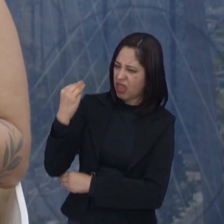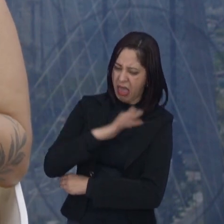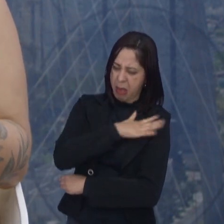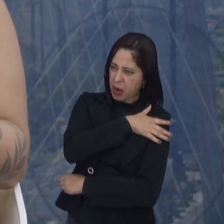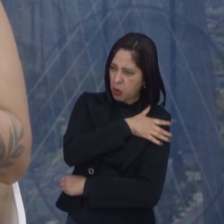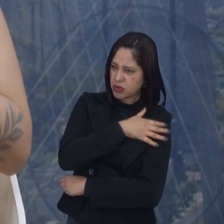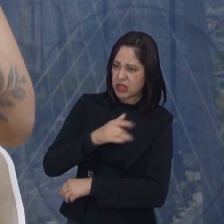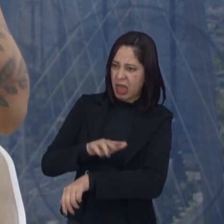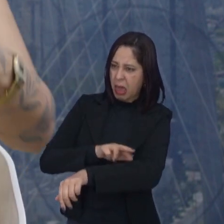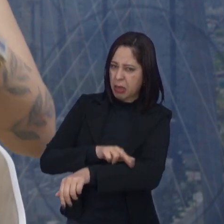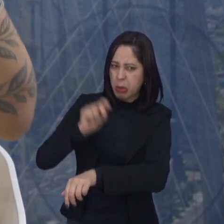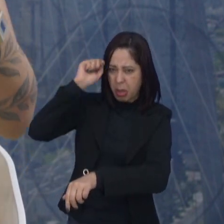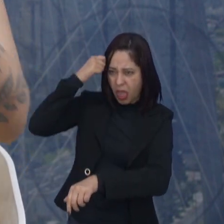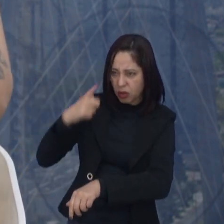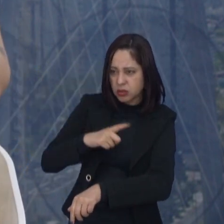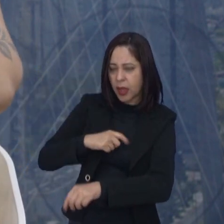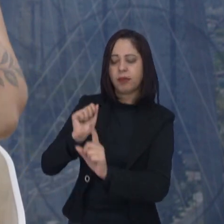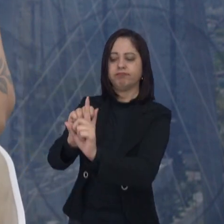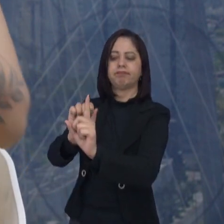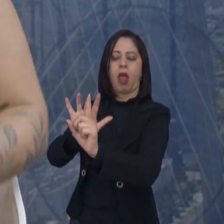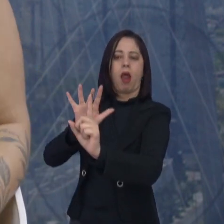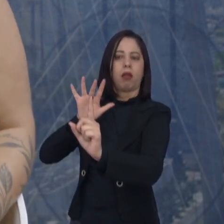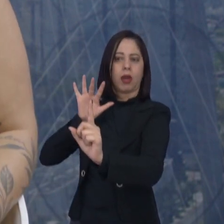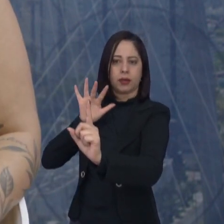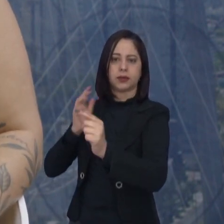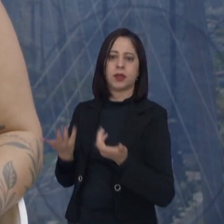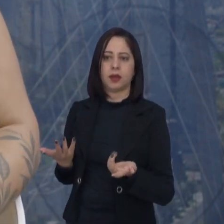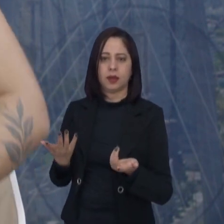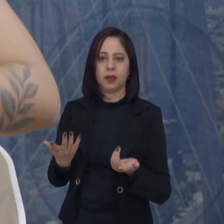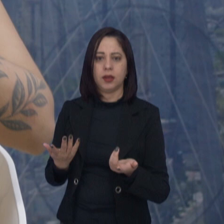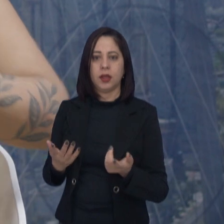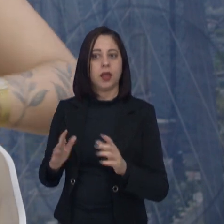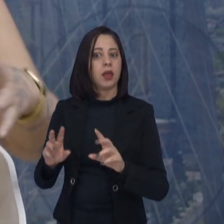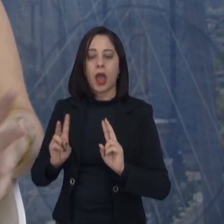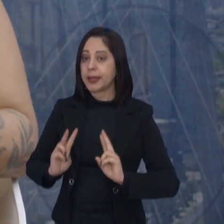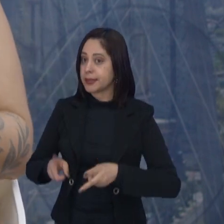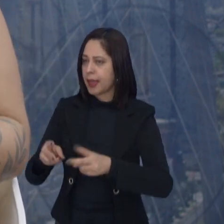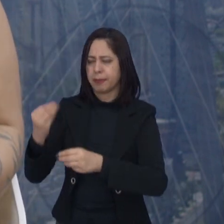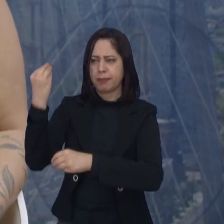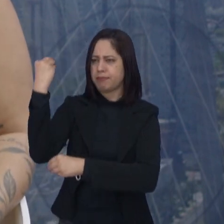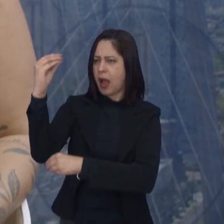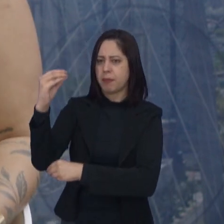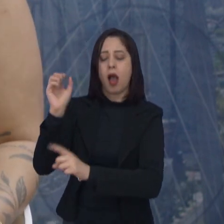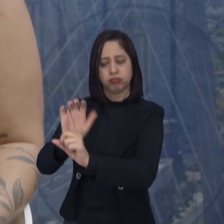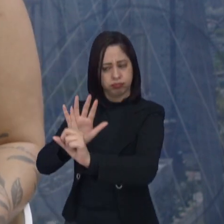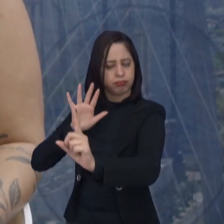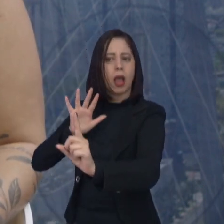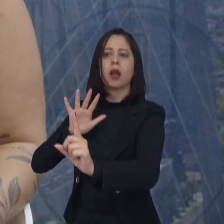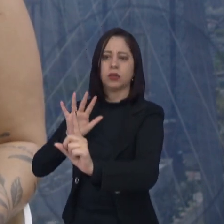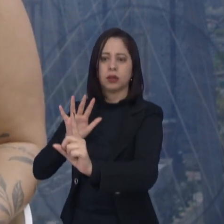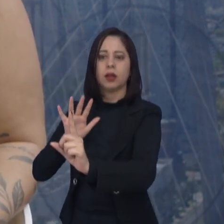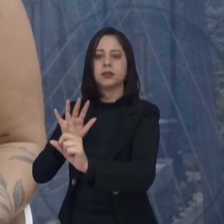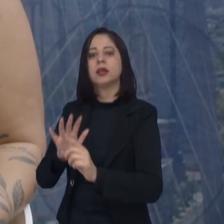plataformas, conteúdos menosprezando pessoas de uma classe. E aí vem uma galera e, né, acaba fazendo um cancelamento sobre aquela